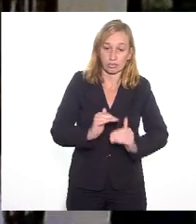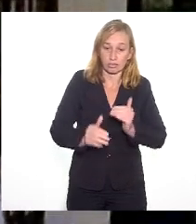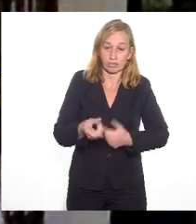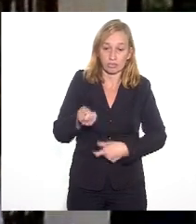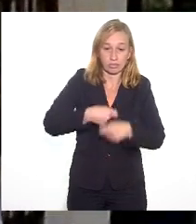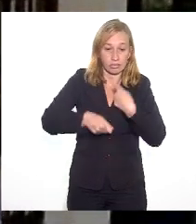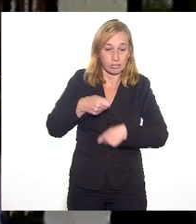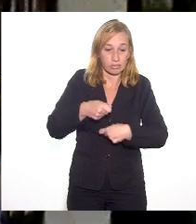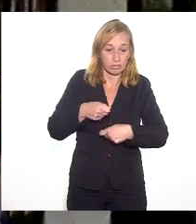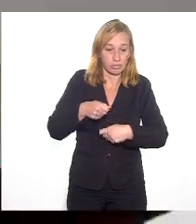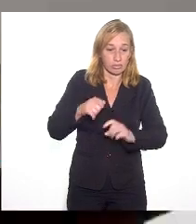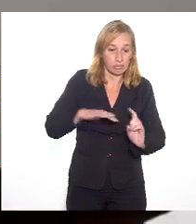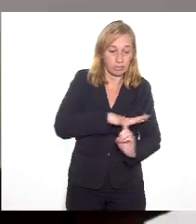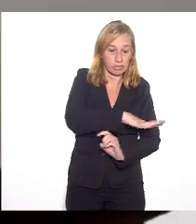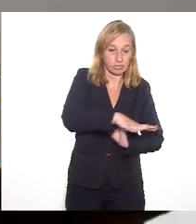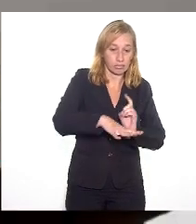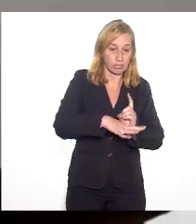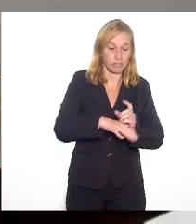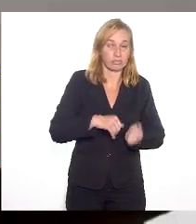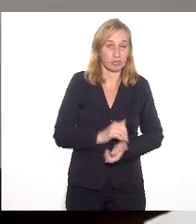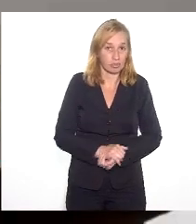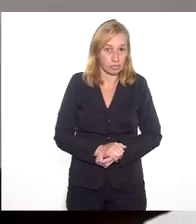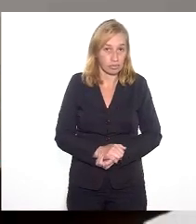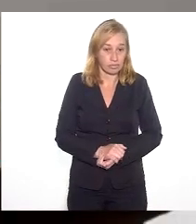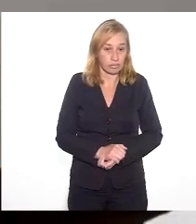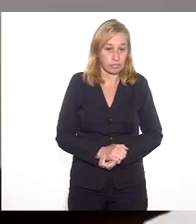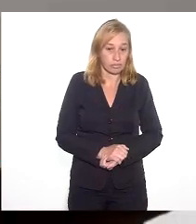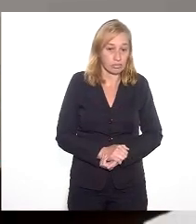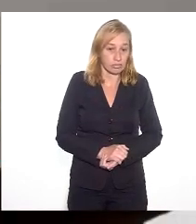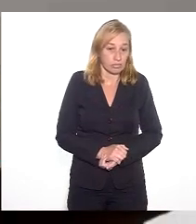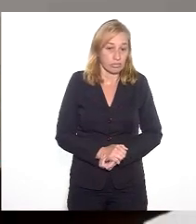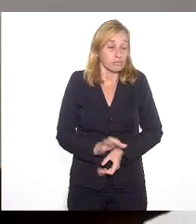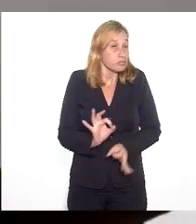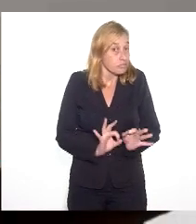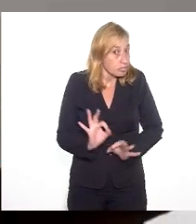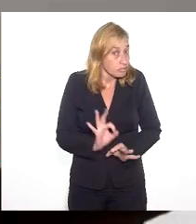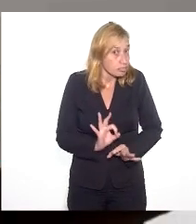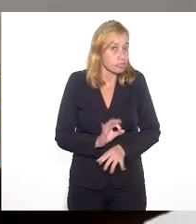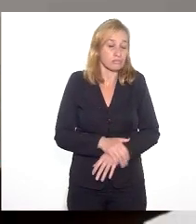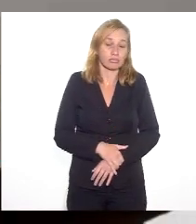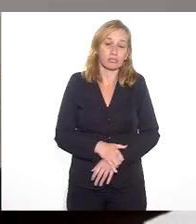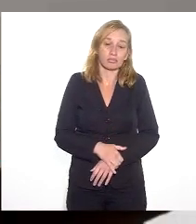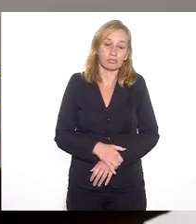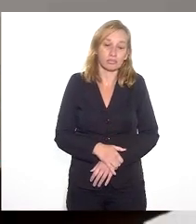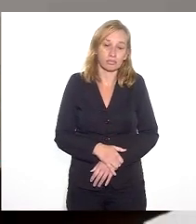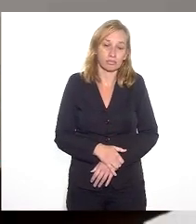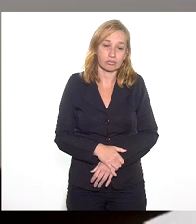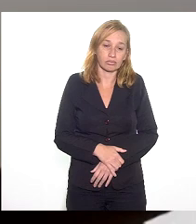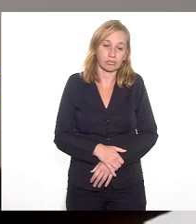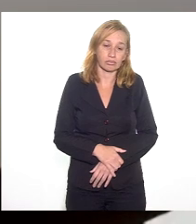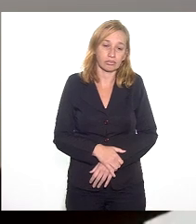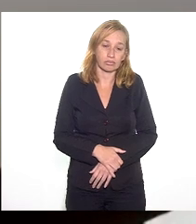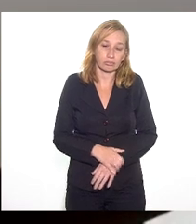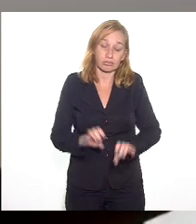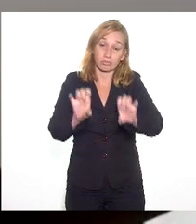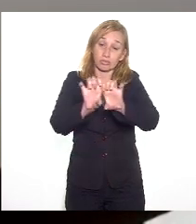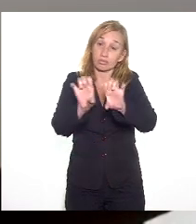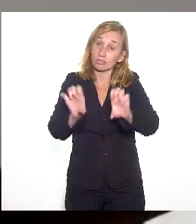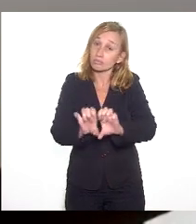econômico e social, né? Ou seja, um plano que contenha os eixos